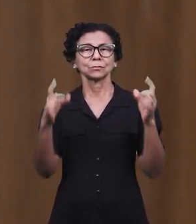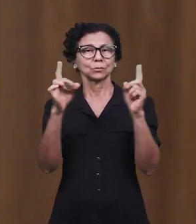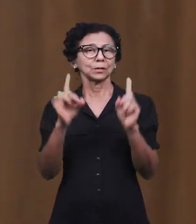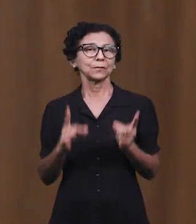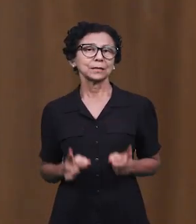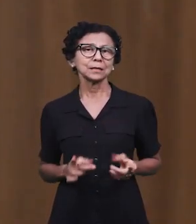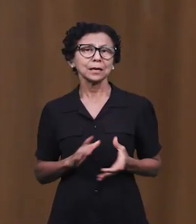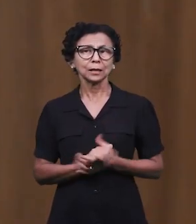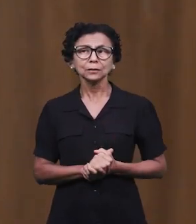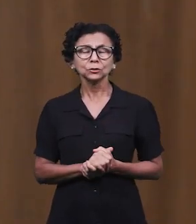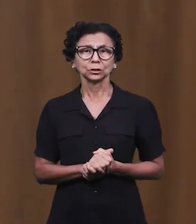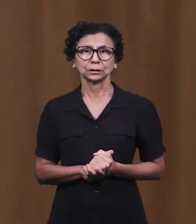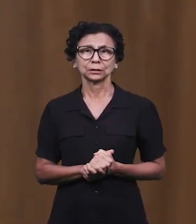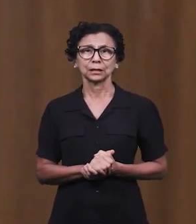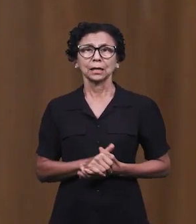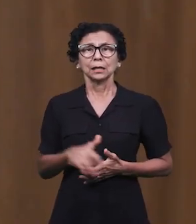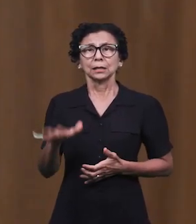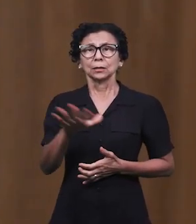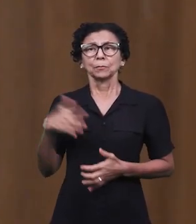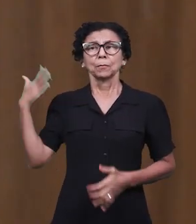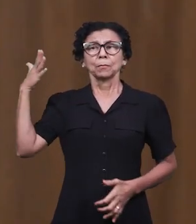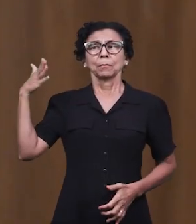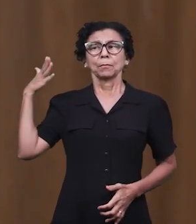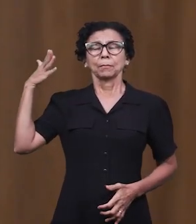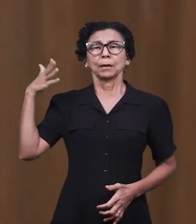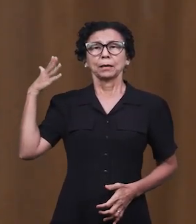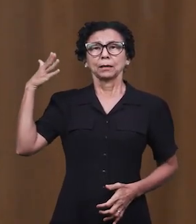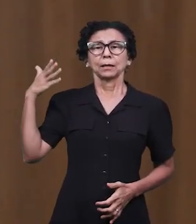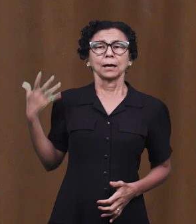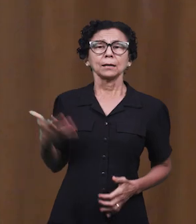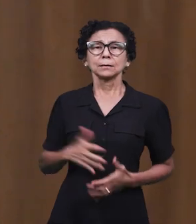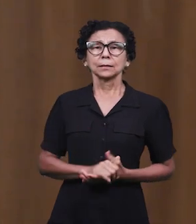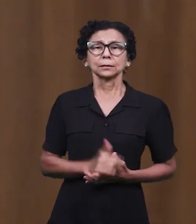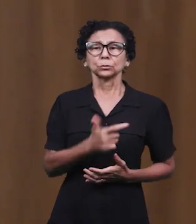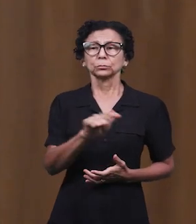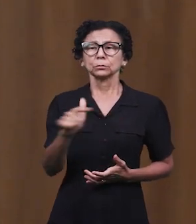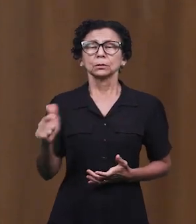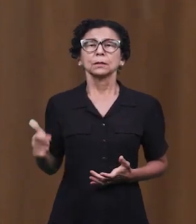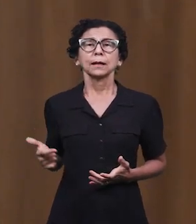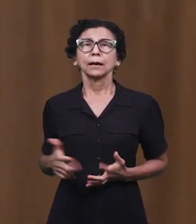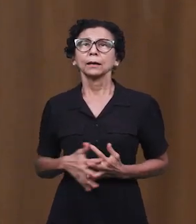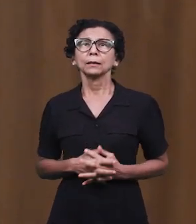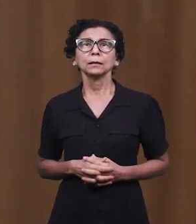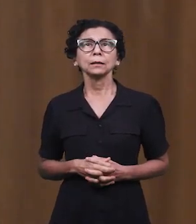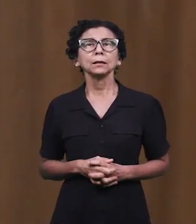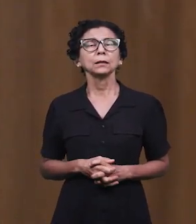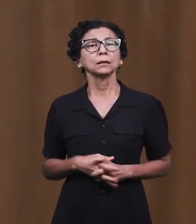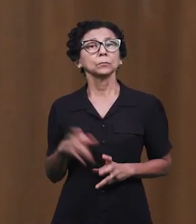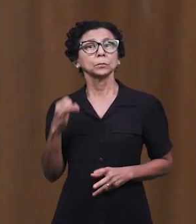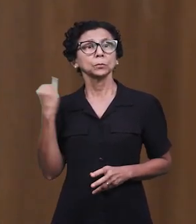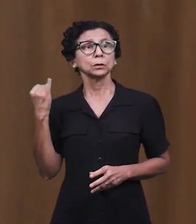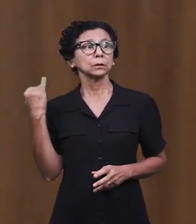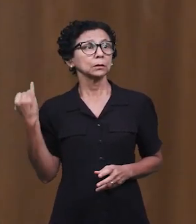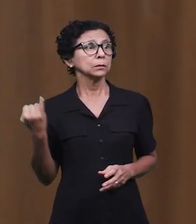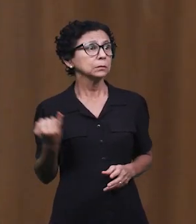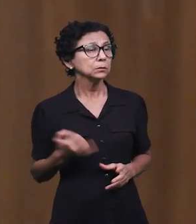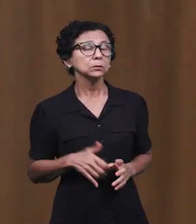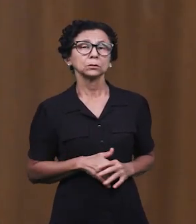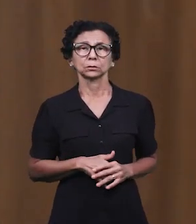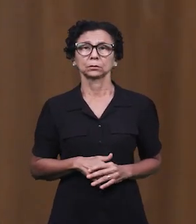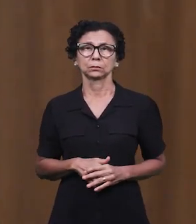com palestras, sabe, educativas. Olha, a pessoa com deficiência Importantíssimo. é muito importante, porque assim, é uma